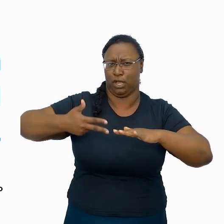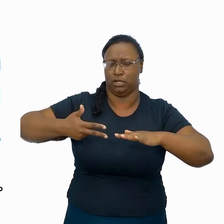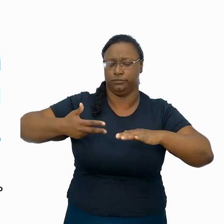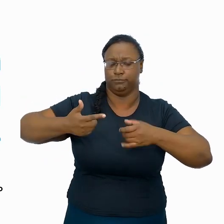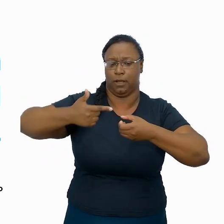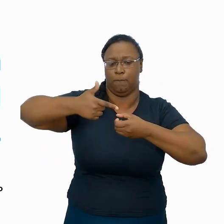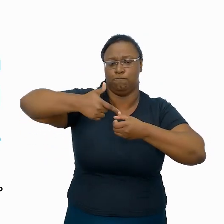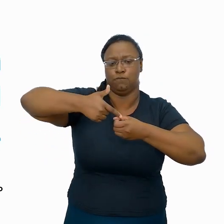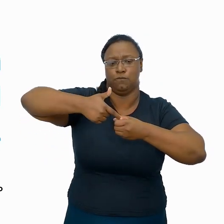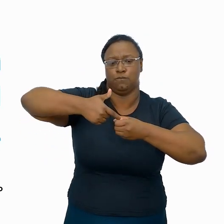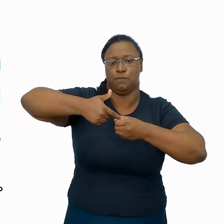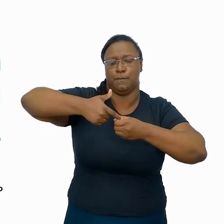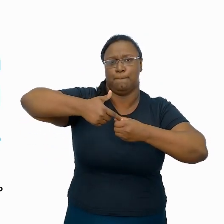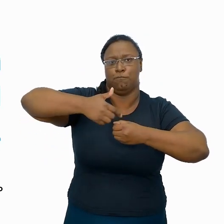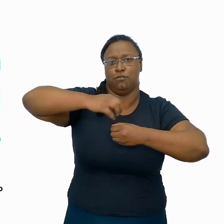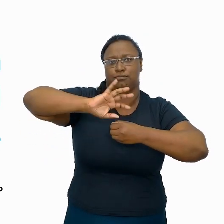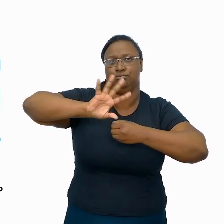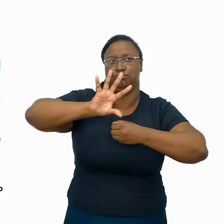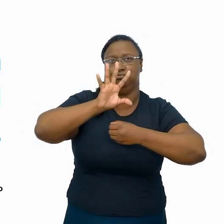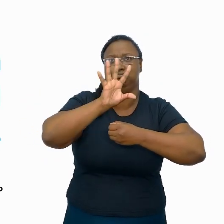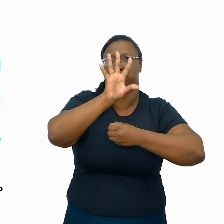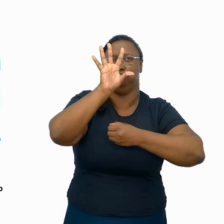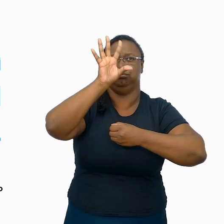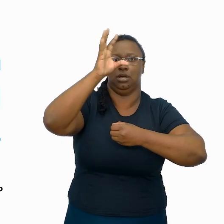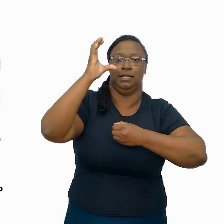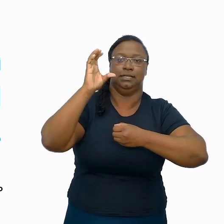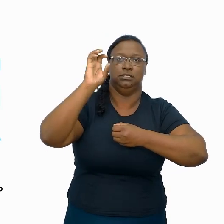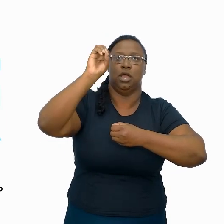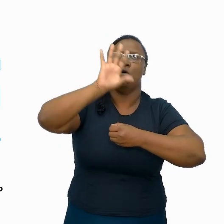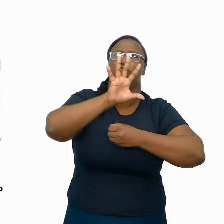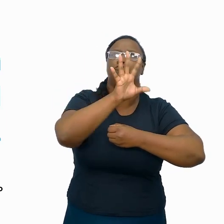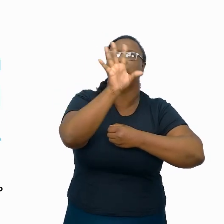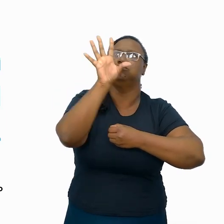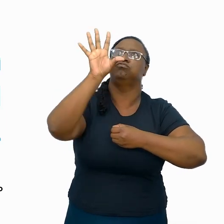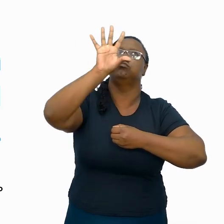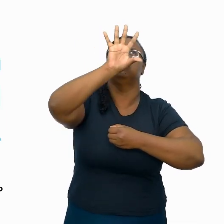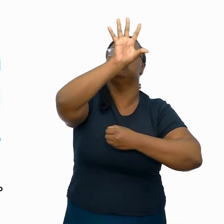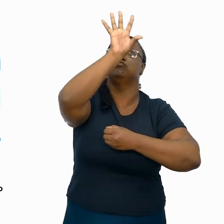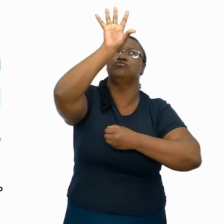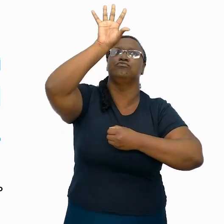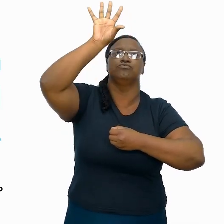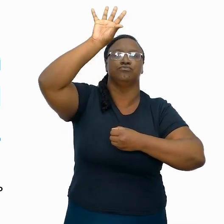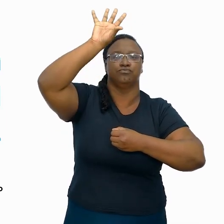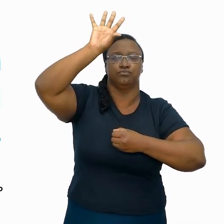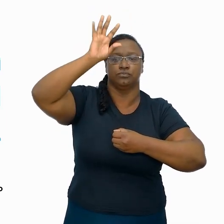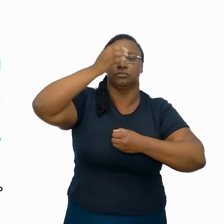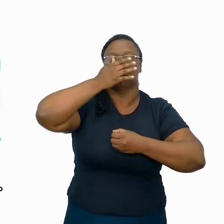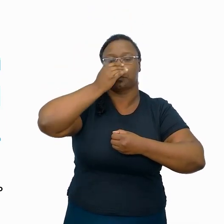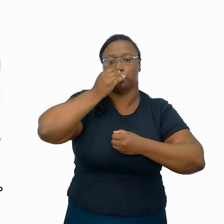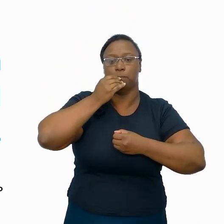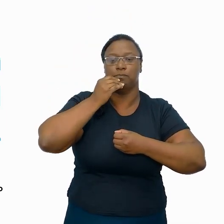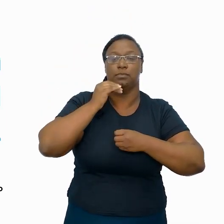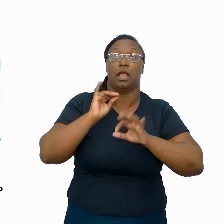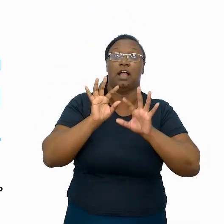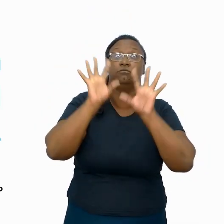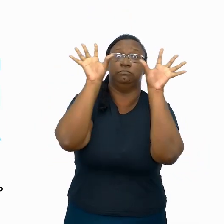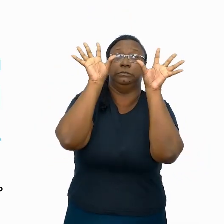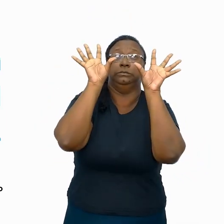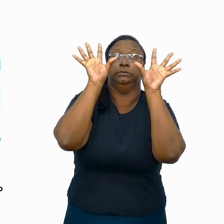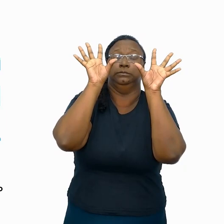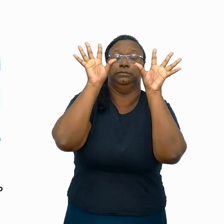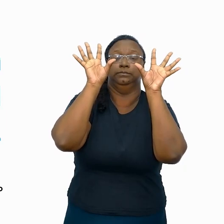libera um carbono na atmosfera que, há tempos, né, ele estava fixado, né?